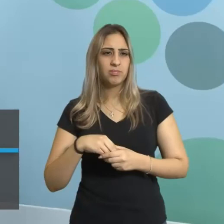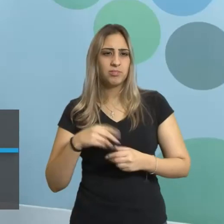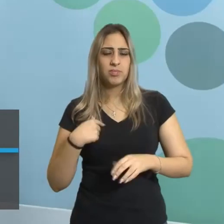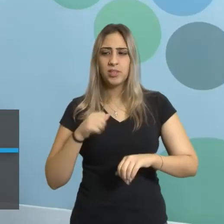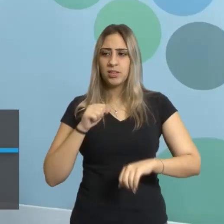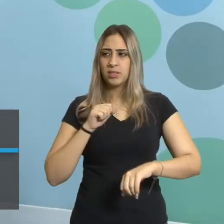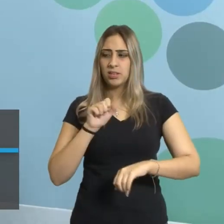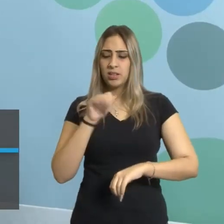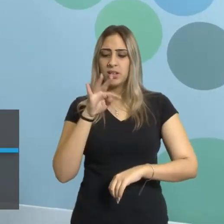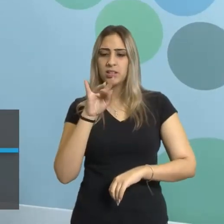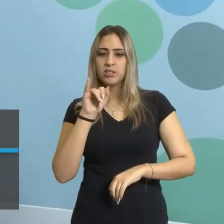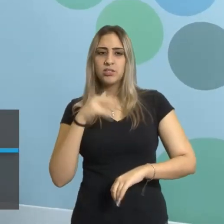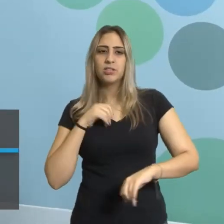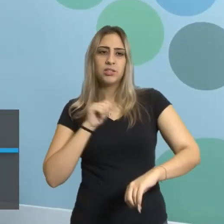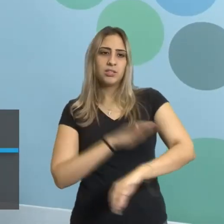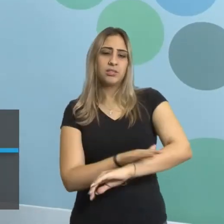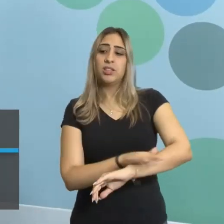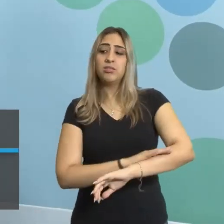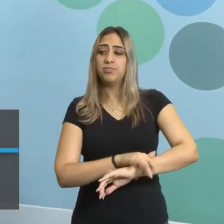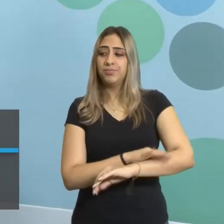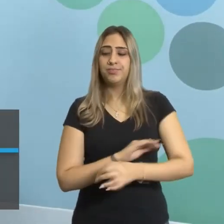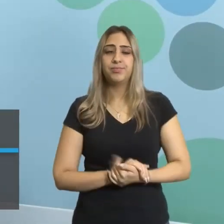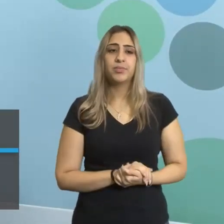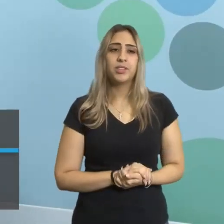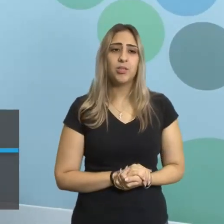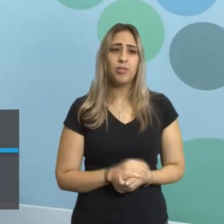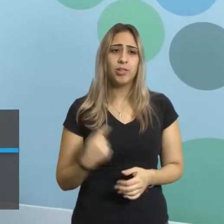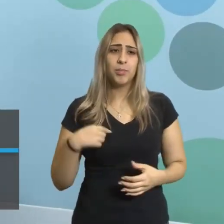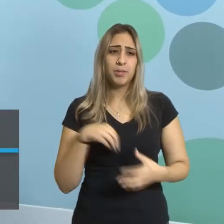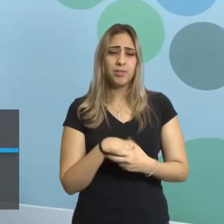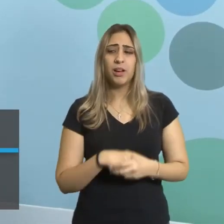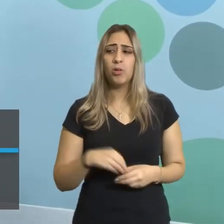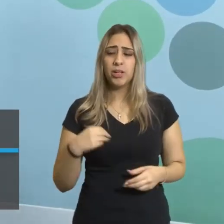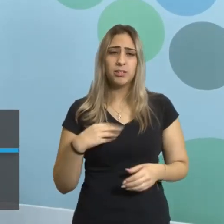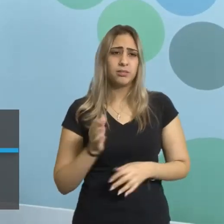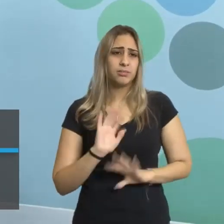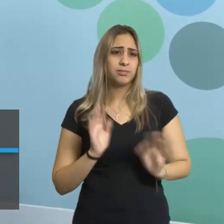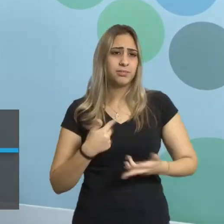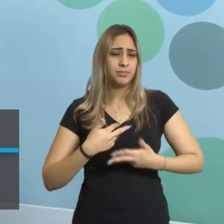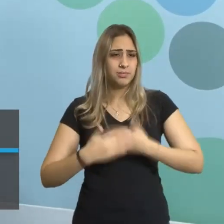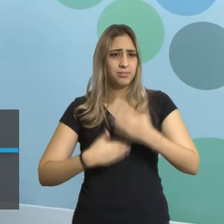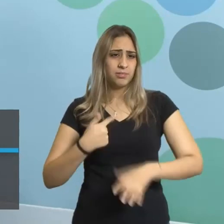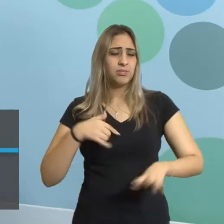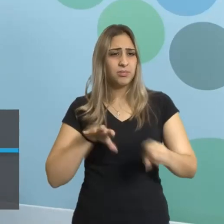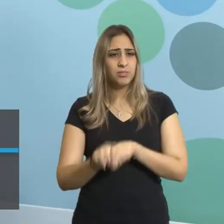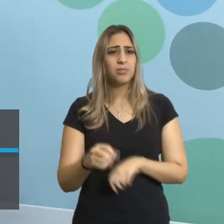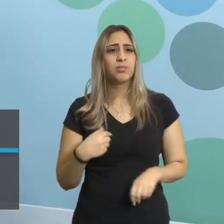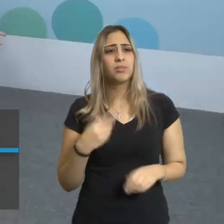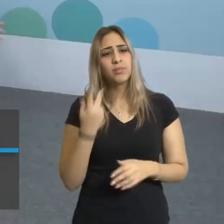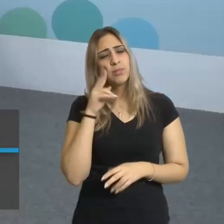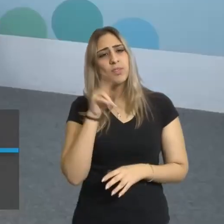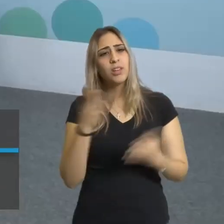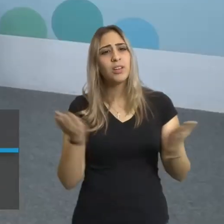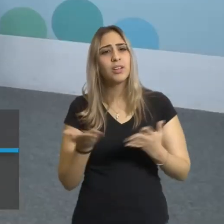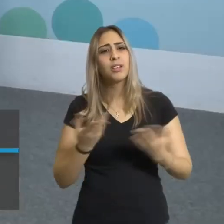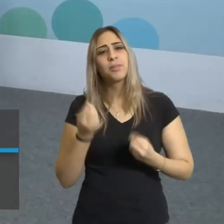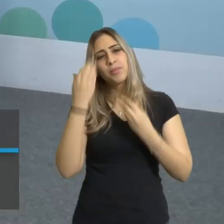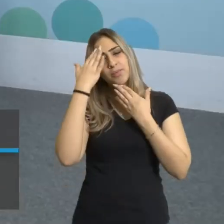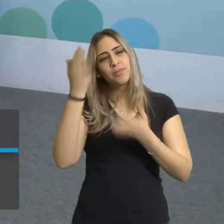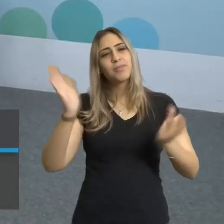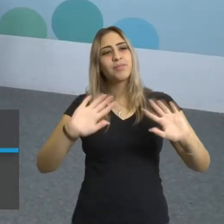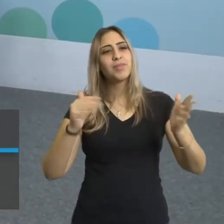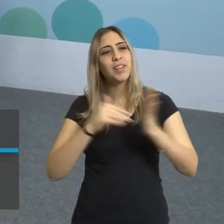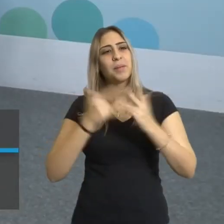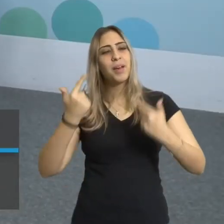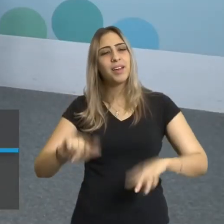anti-racista né do professor Nonato para vocês aí quem não conseguiu assistir na primeira parte dessa formação dá uma olhada agora obrigada